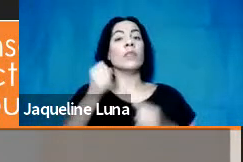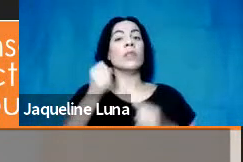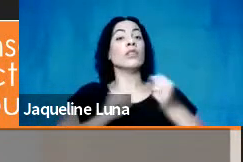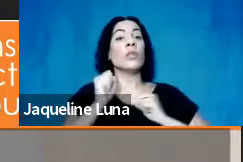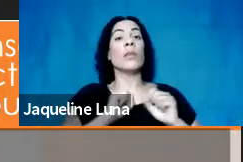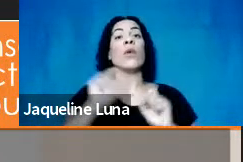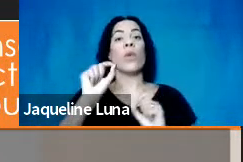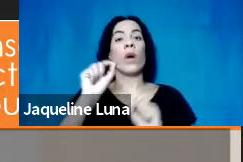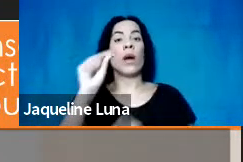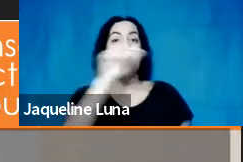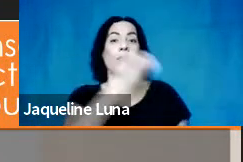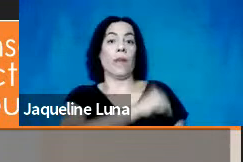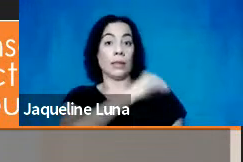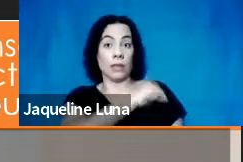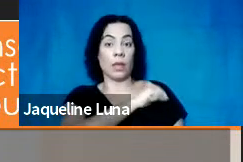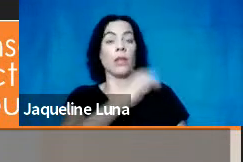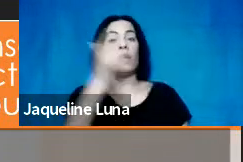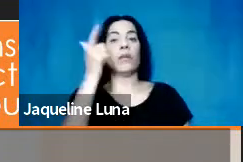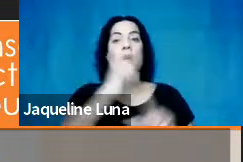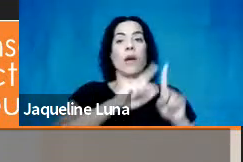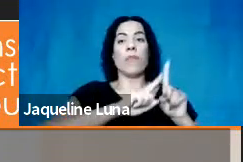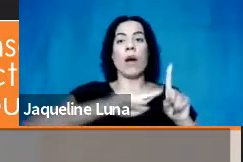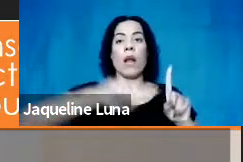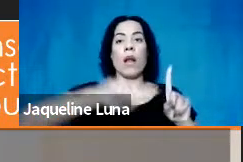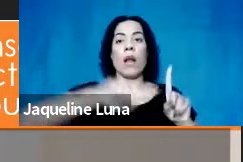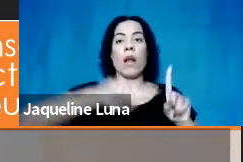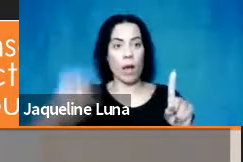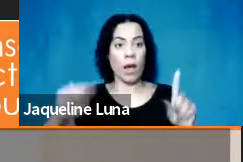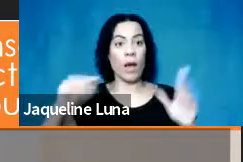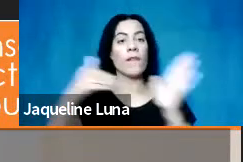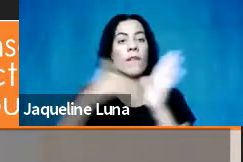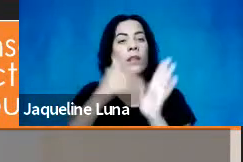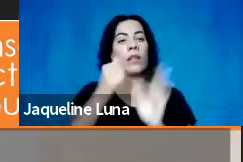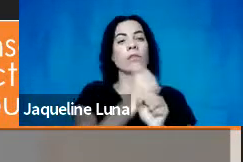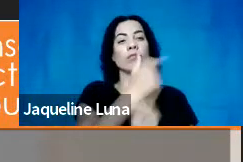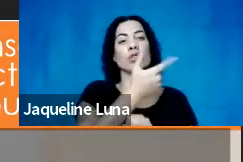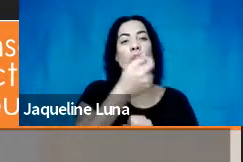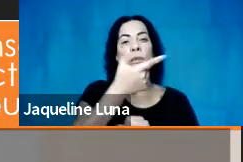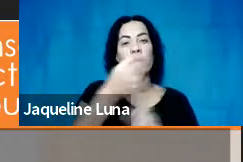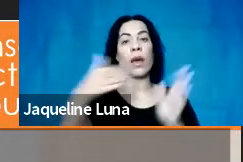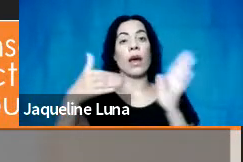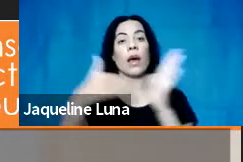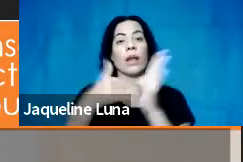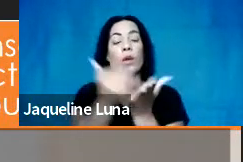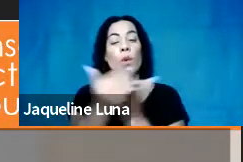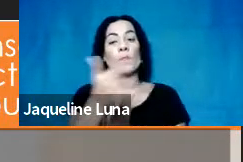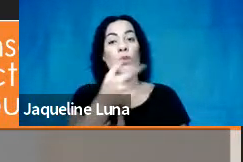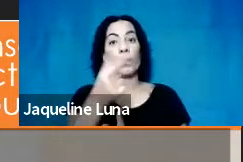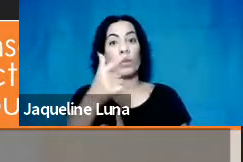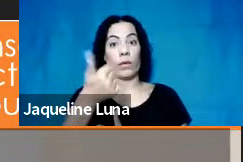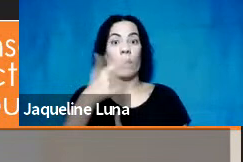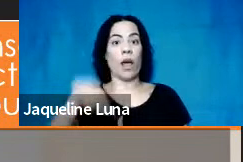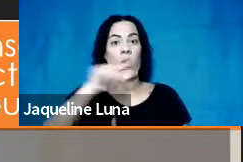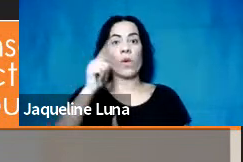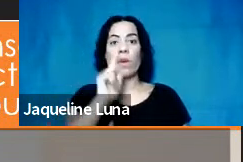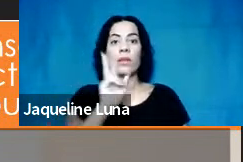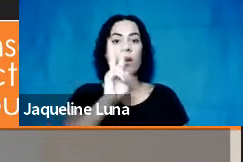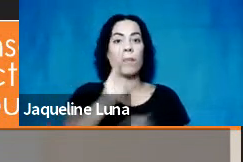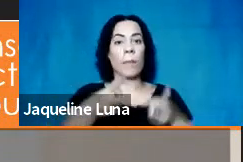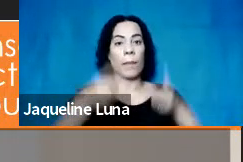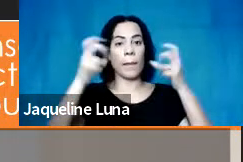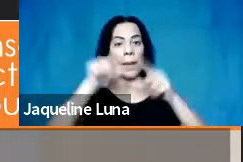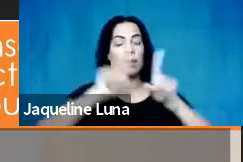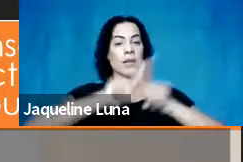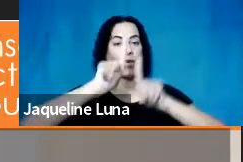expectativa para a vacina garantir o pico, né, do impacto entre o fim de 2020 e começo de 2021, a gente consegue ver aqui